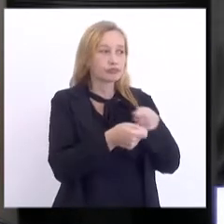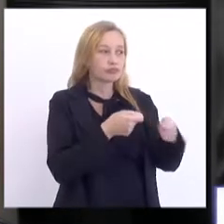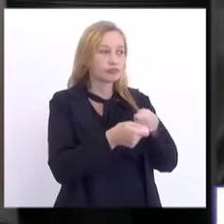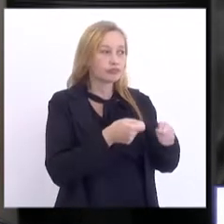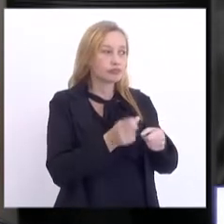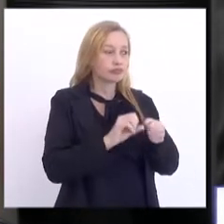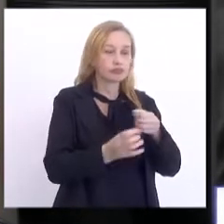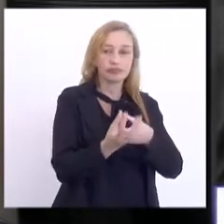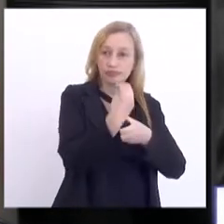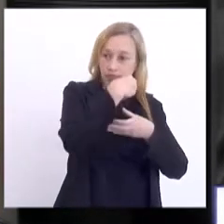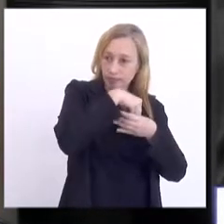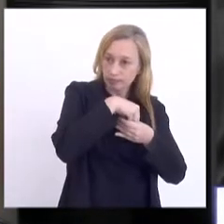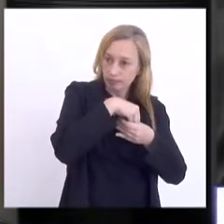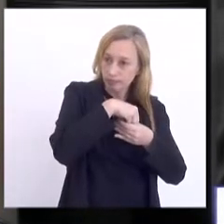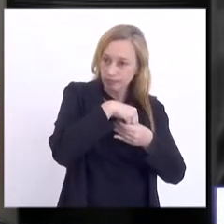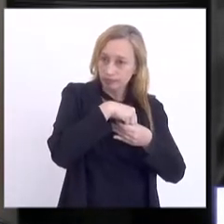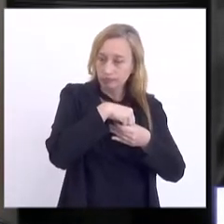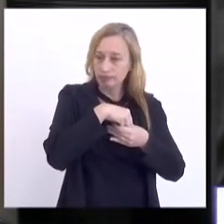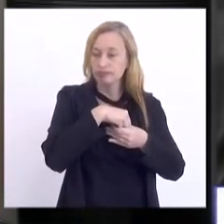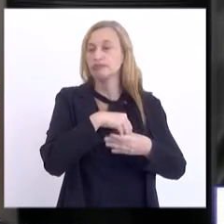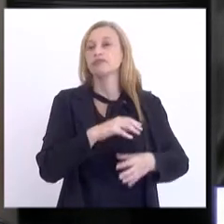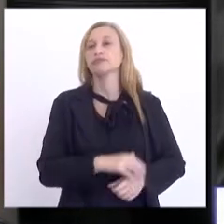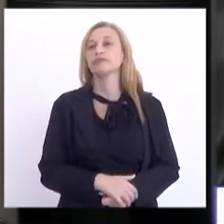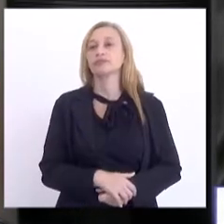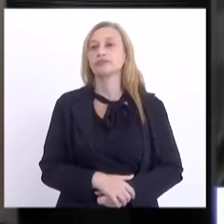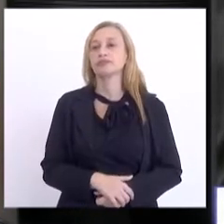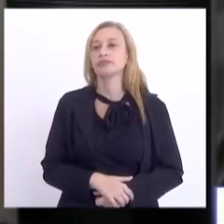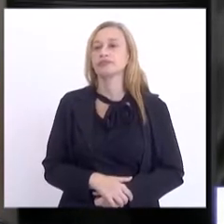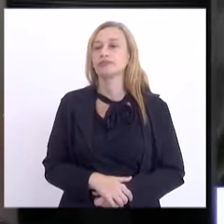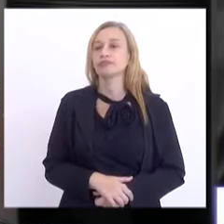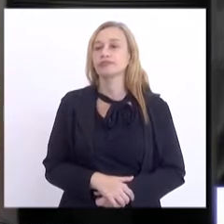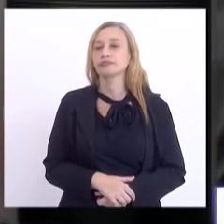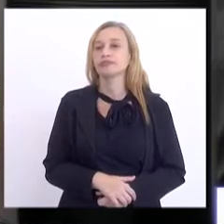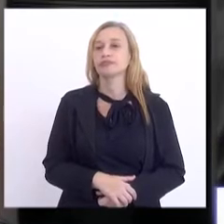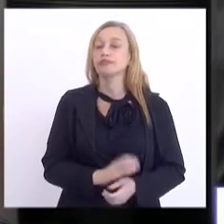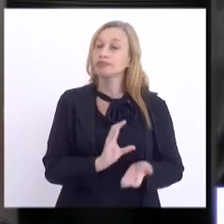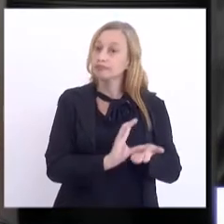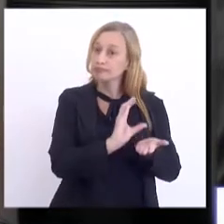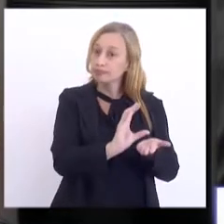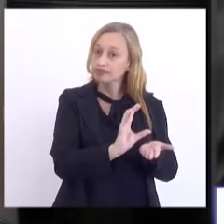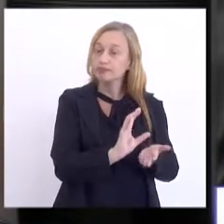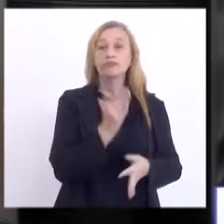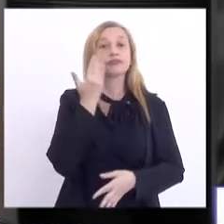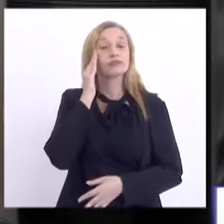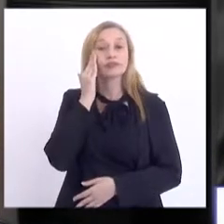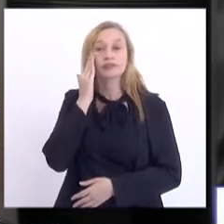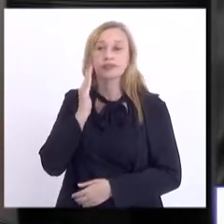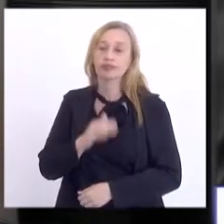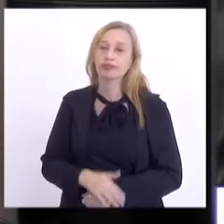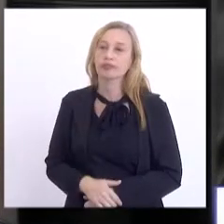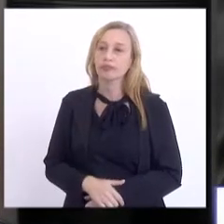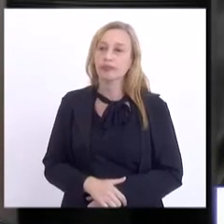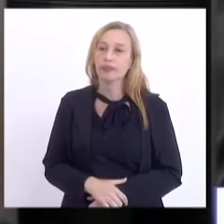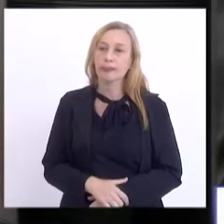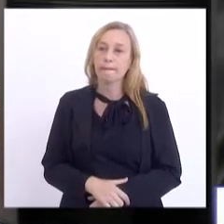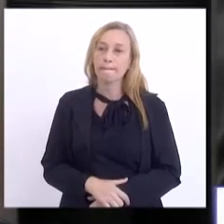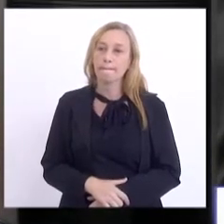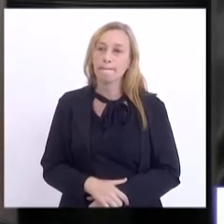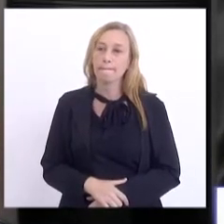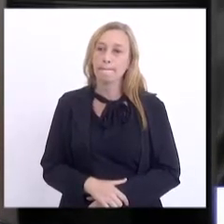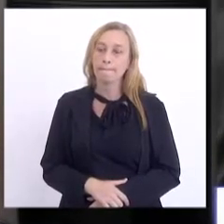externo a essa a essa a esses recursos entendendo que